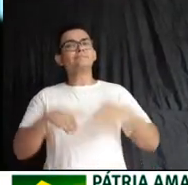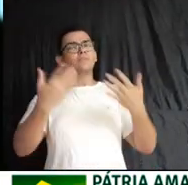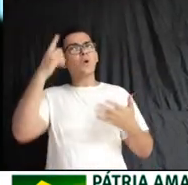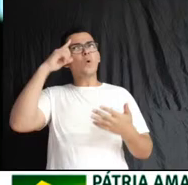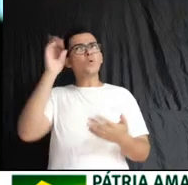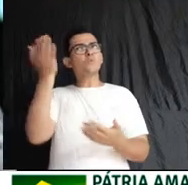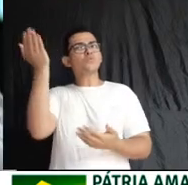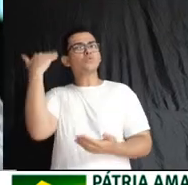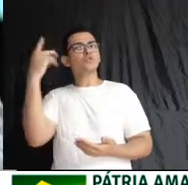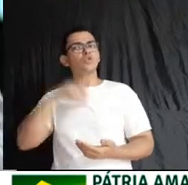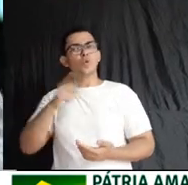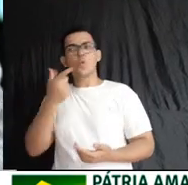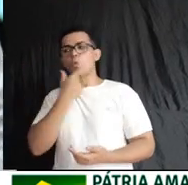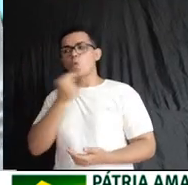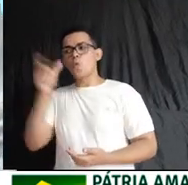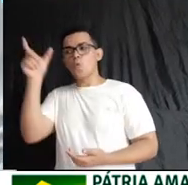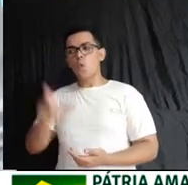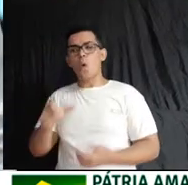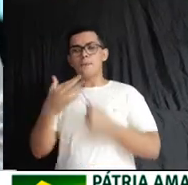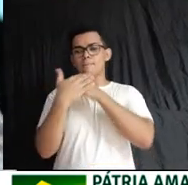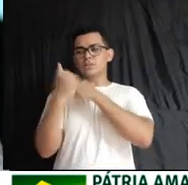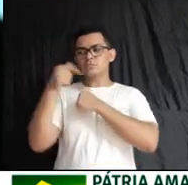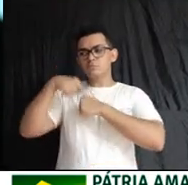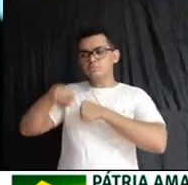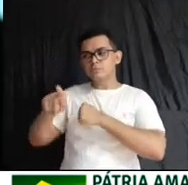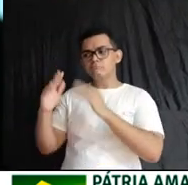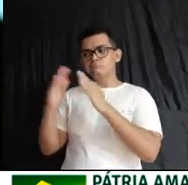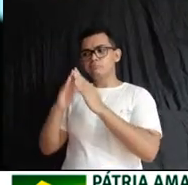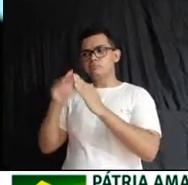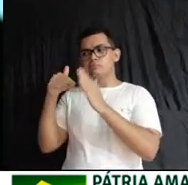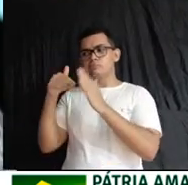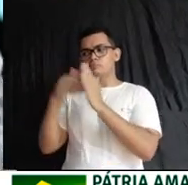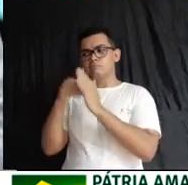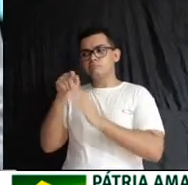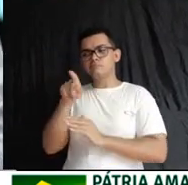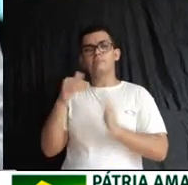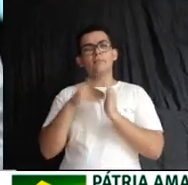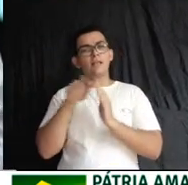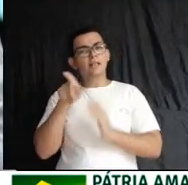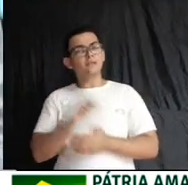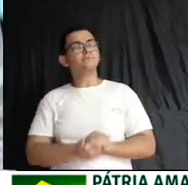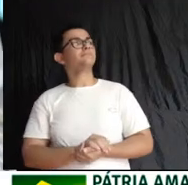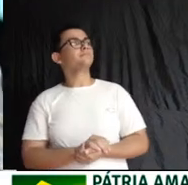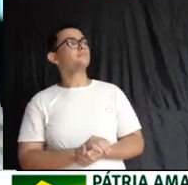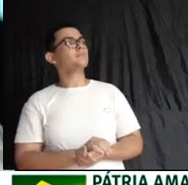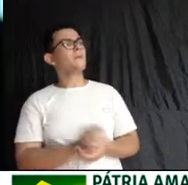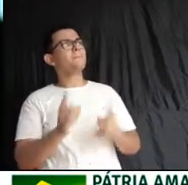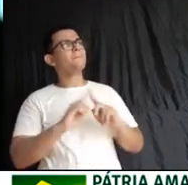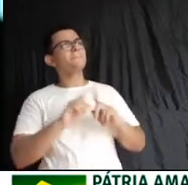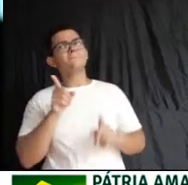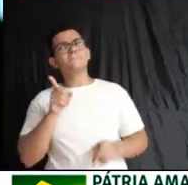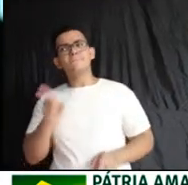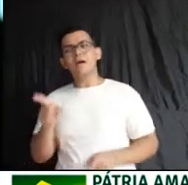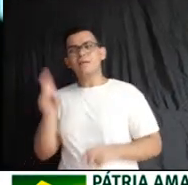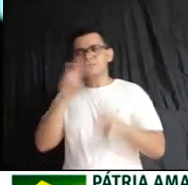dia para mim na casa dele. Eu fui lá. E nisso, ele estava lá